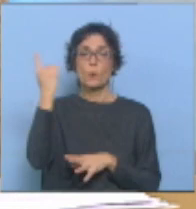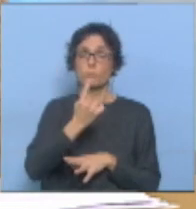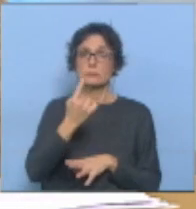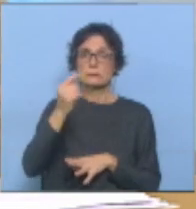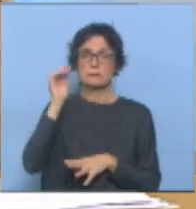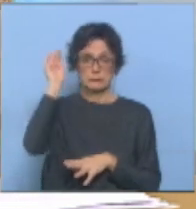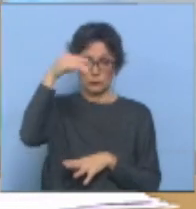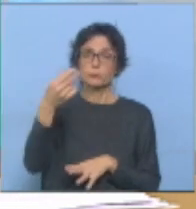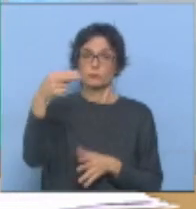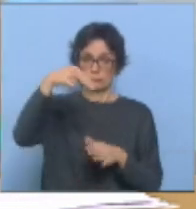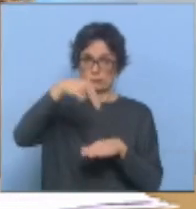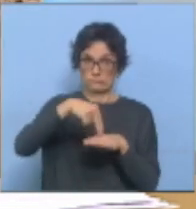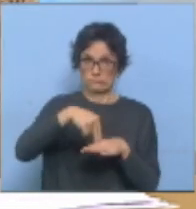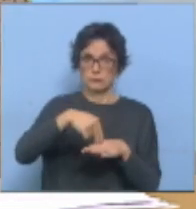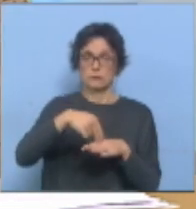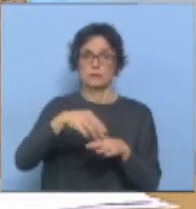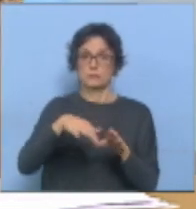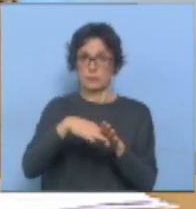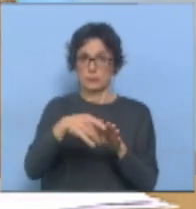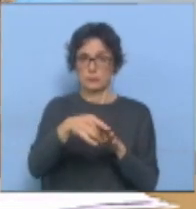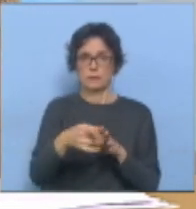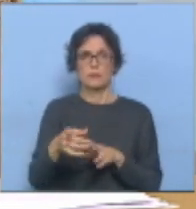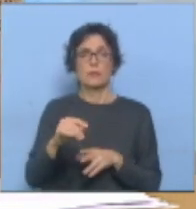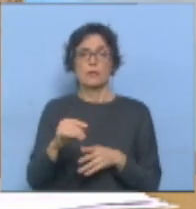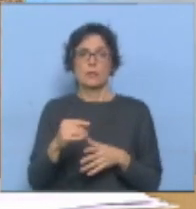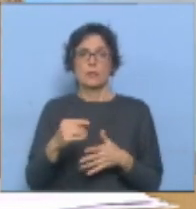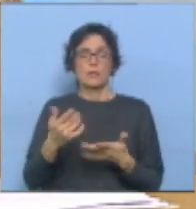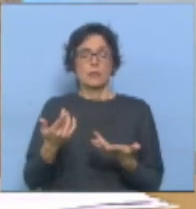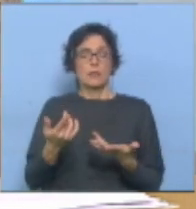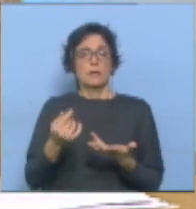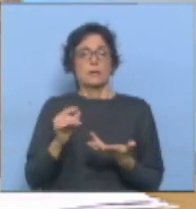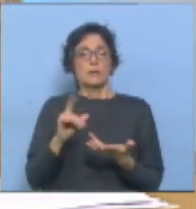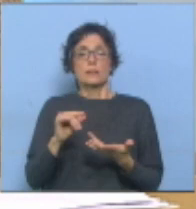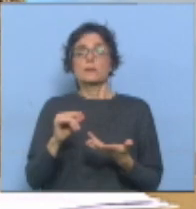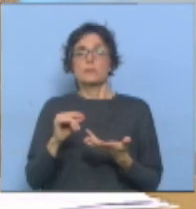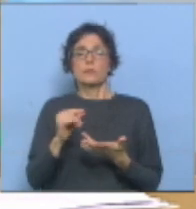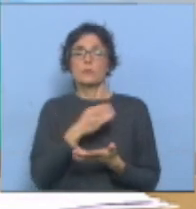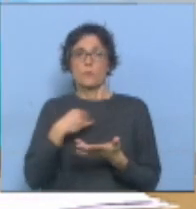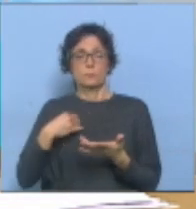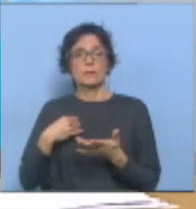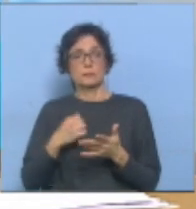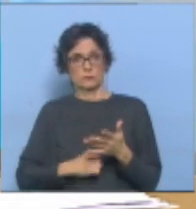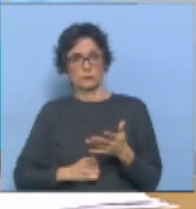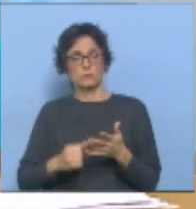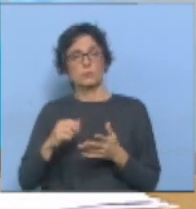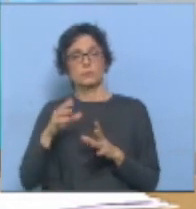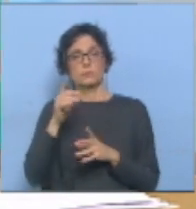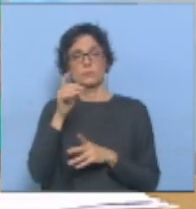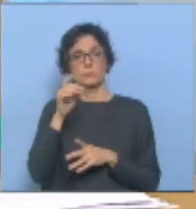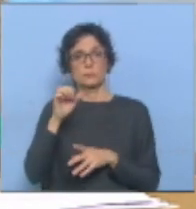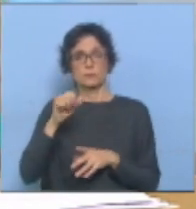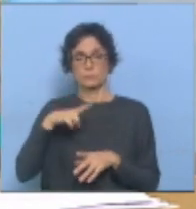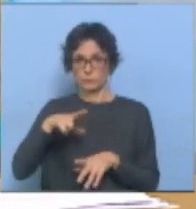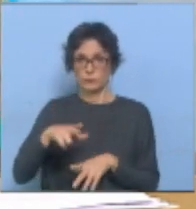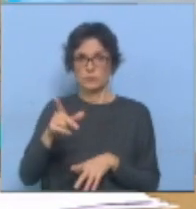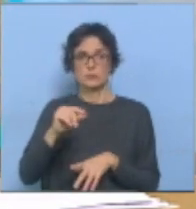isso é uma honra para nós, e a Academia organiza com o apoio dos médicos católicos portugueses e com a Conferência Episcopal.